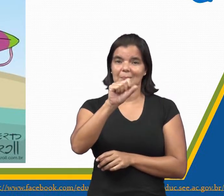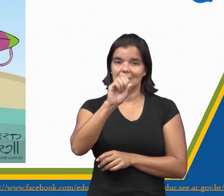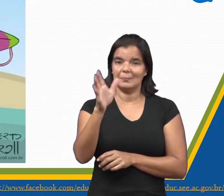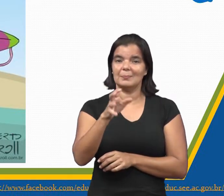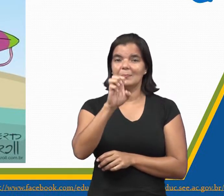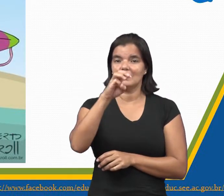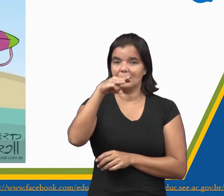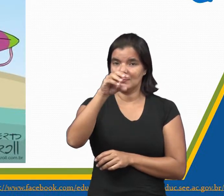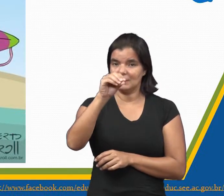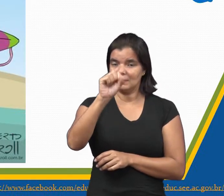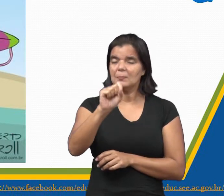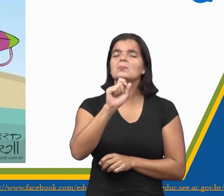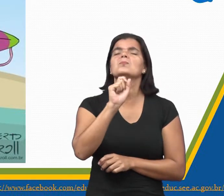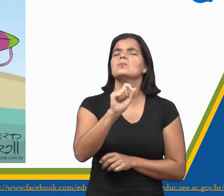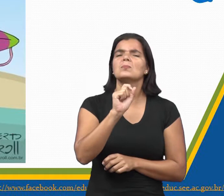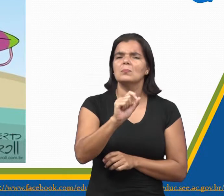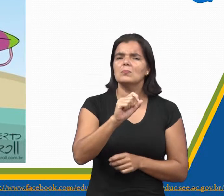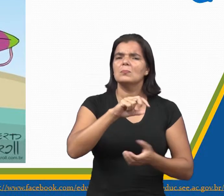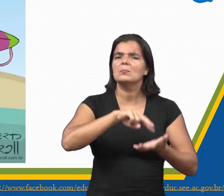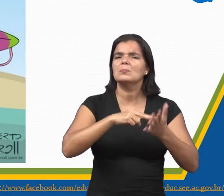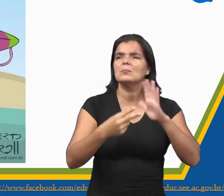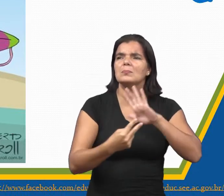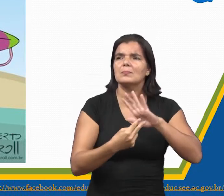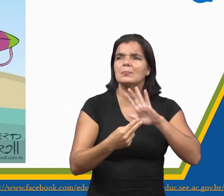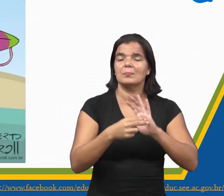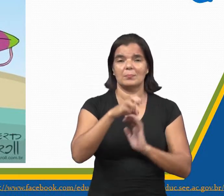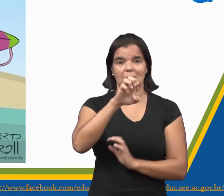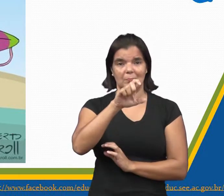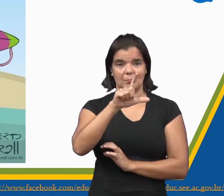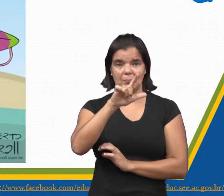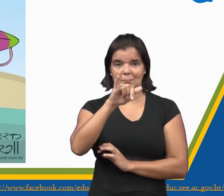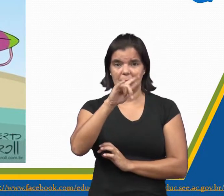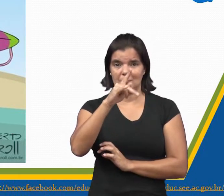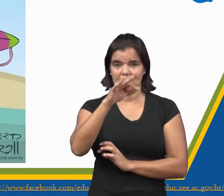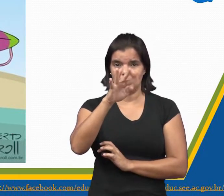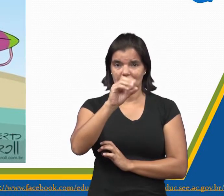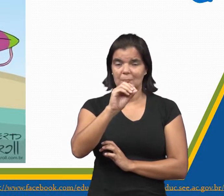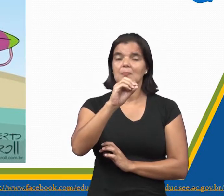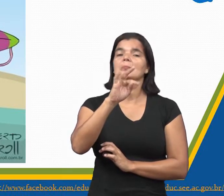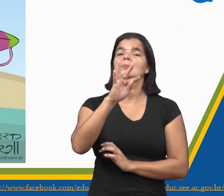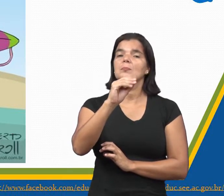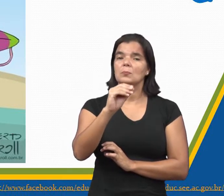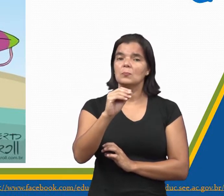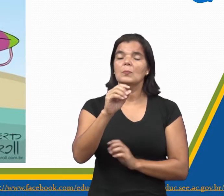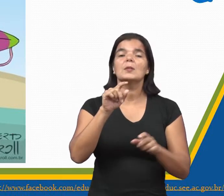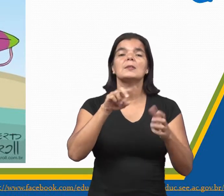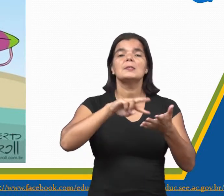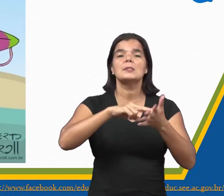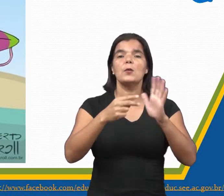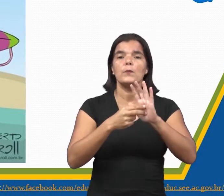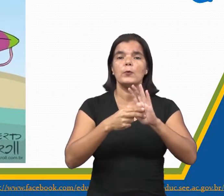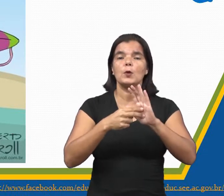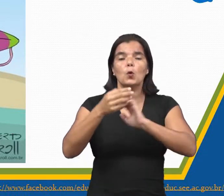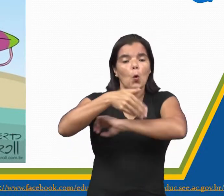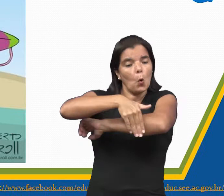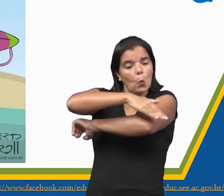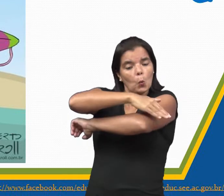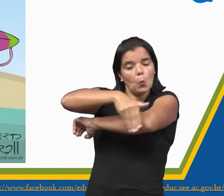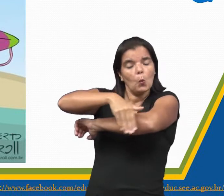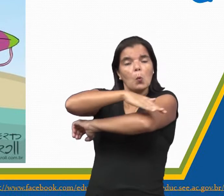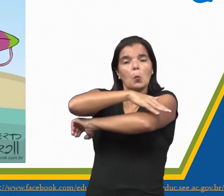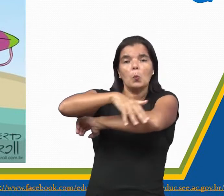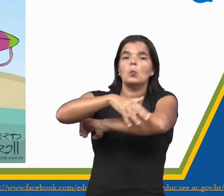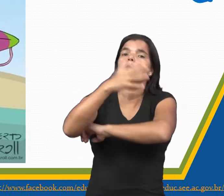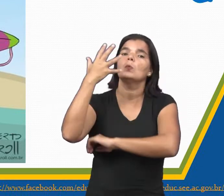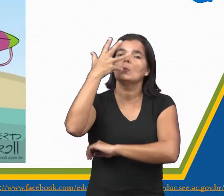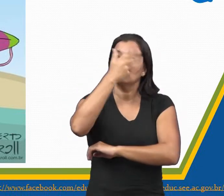Elípticos, só para vocês entenderem, se refere a elipse, a curva de interseção de uma superfície cilíndrica ou uma cônica, uma curva elíptica. Ou